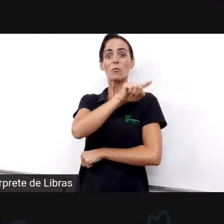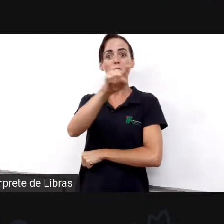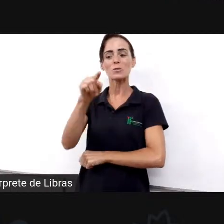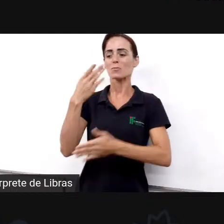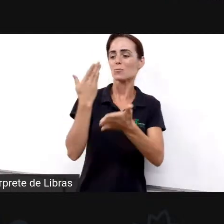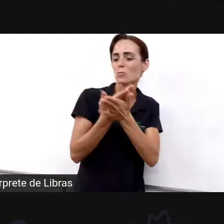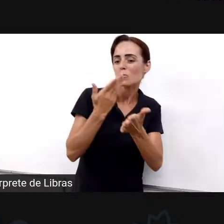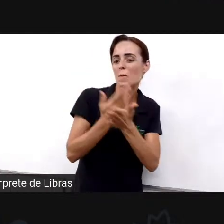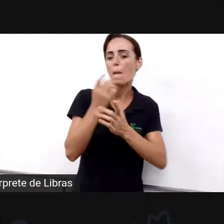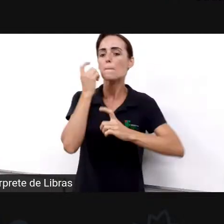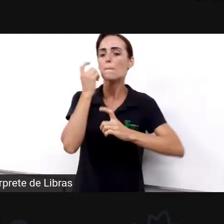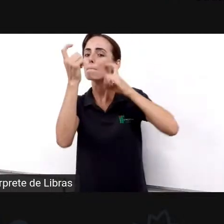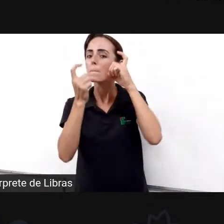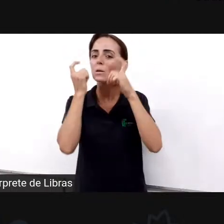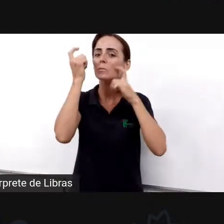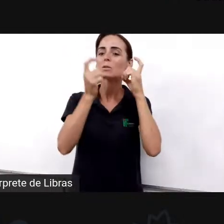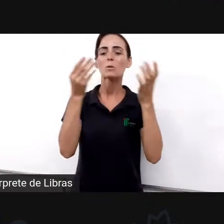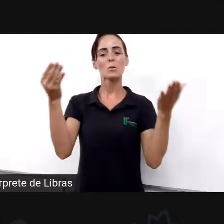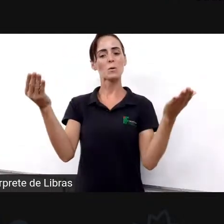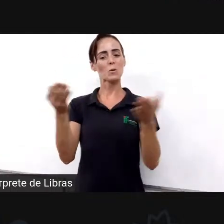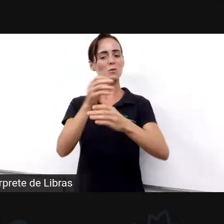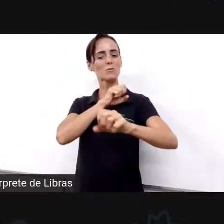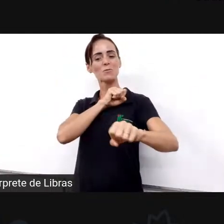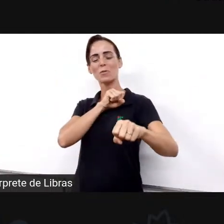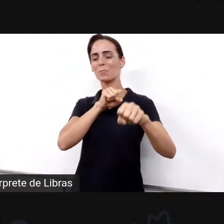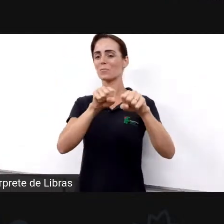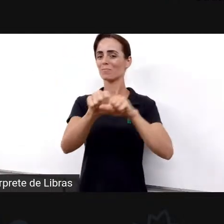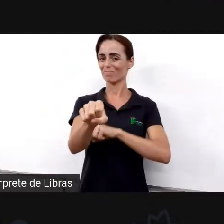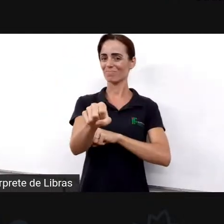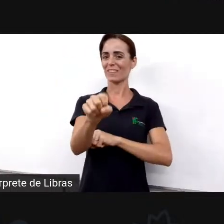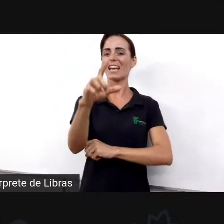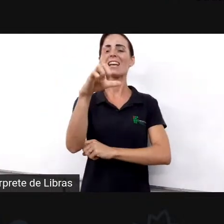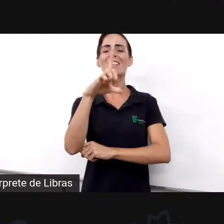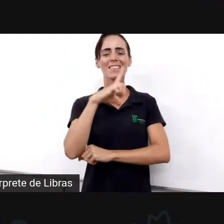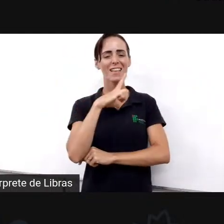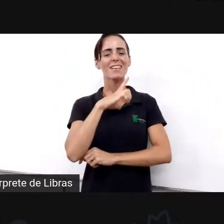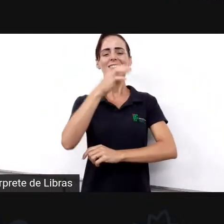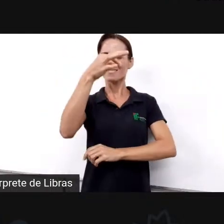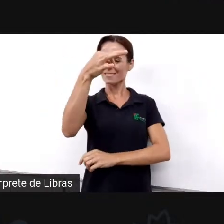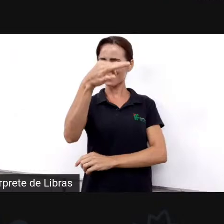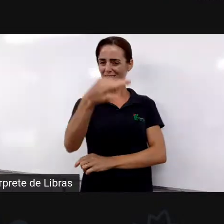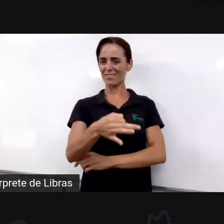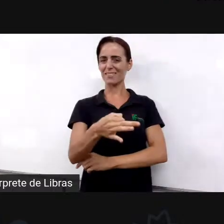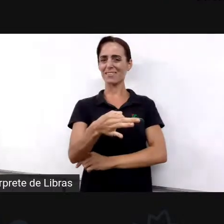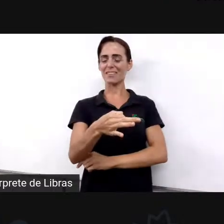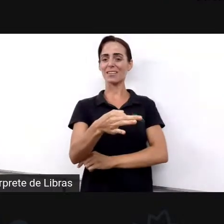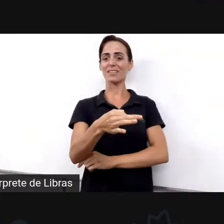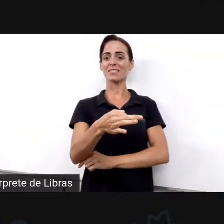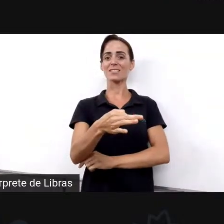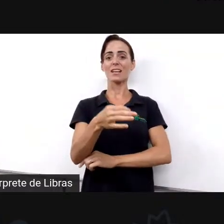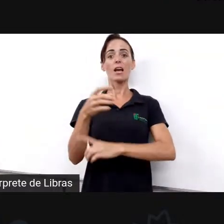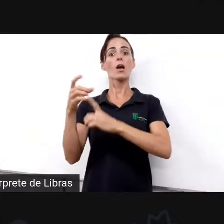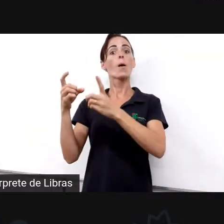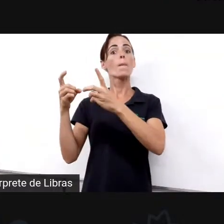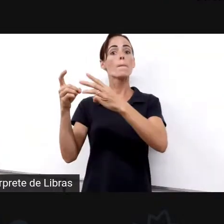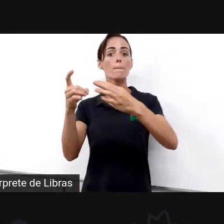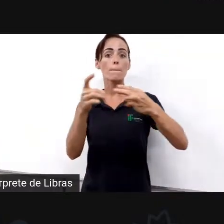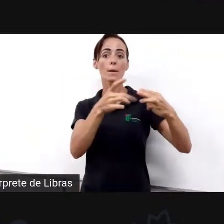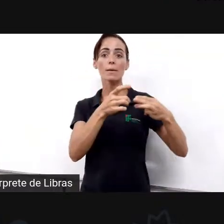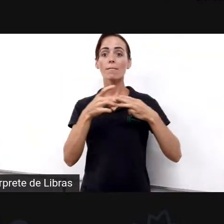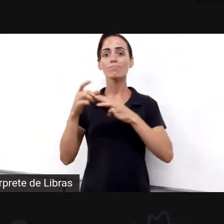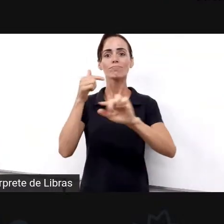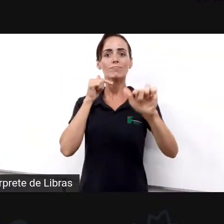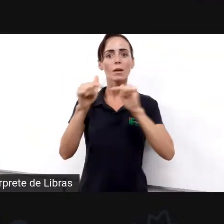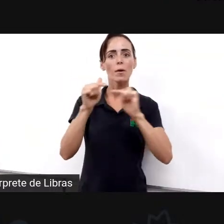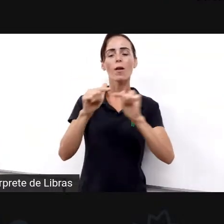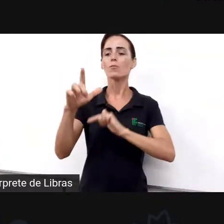tão esperada formatura. E temos a certeza que o mercado de trabalho receberá